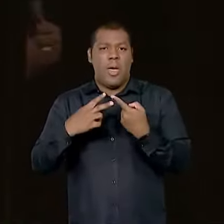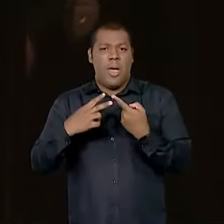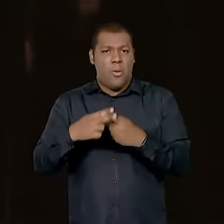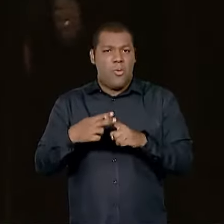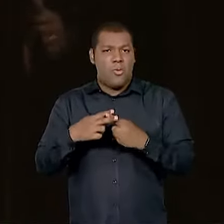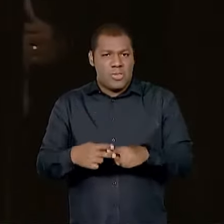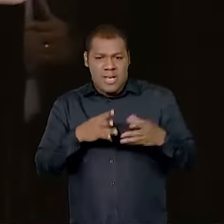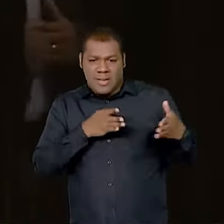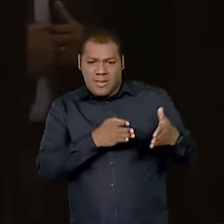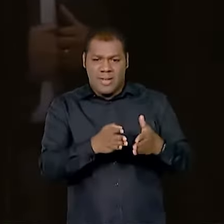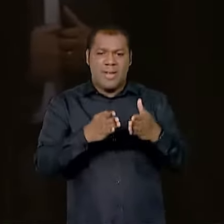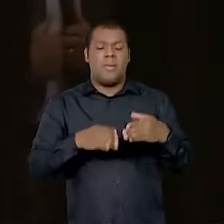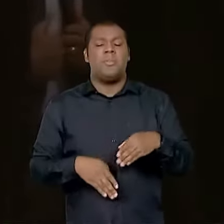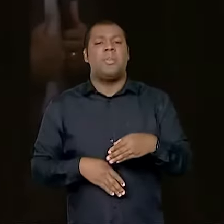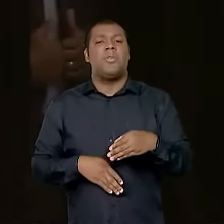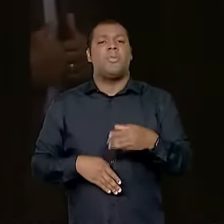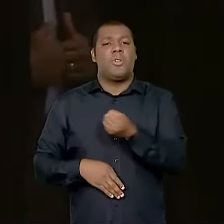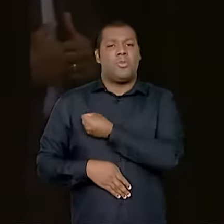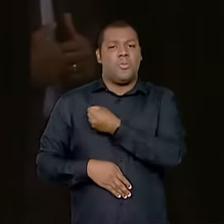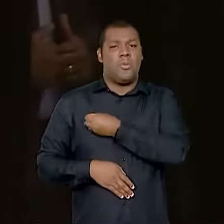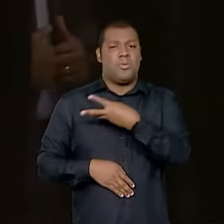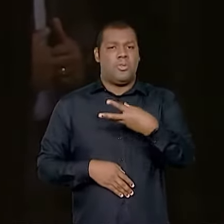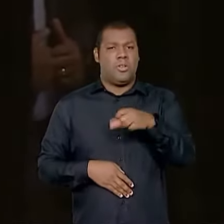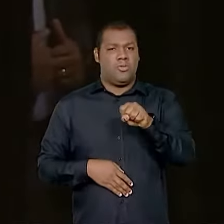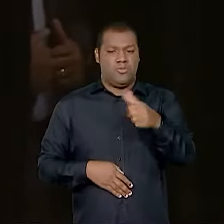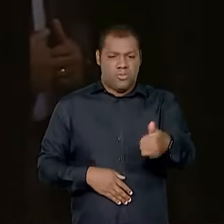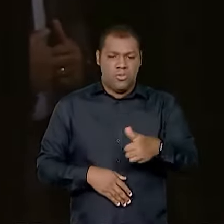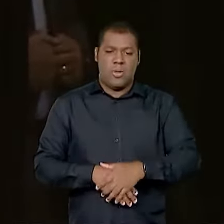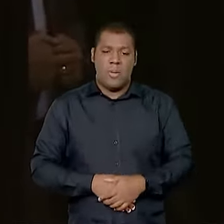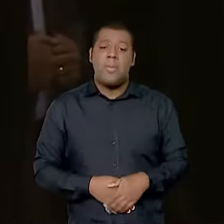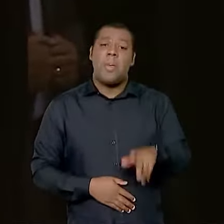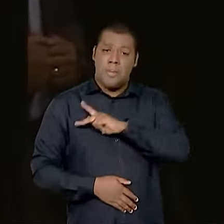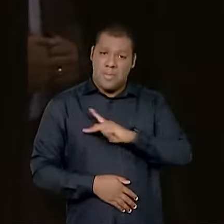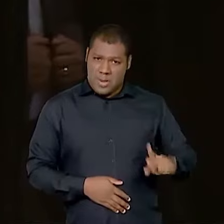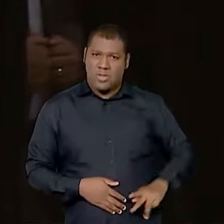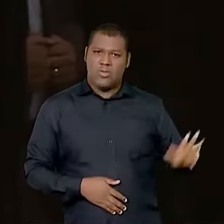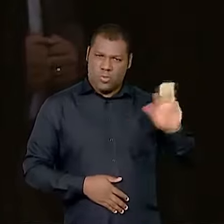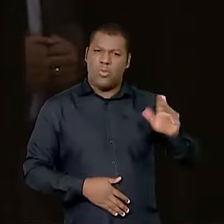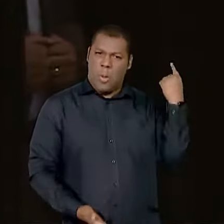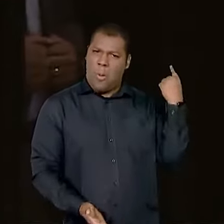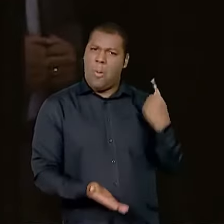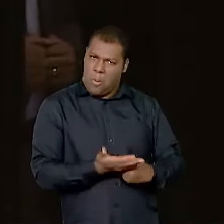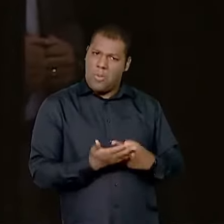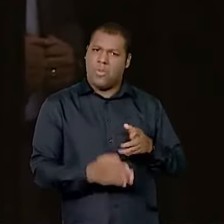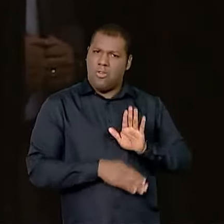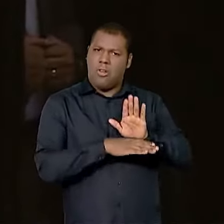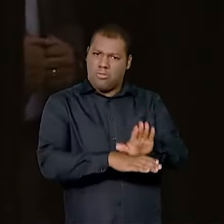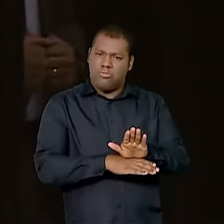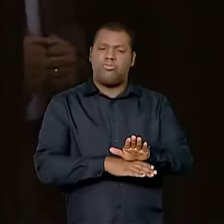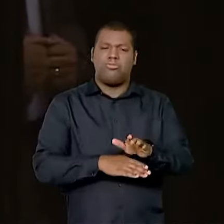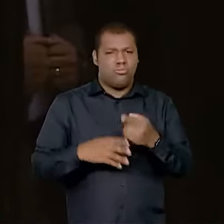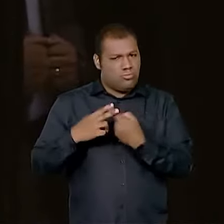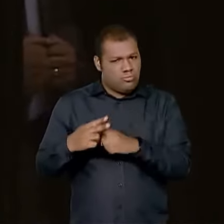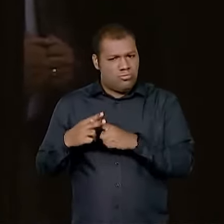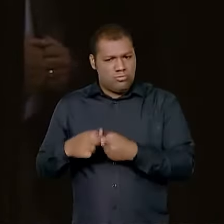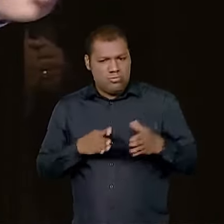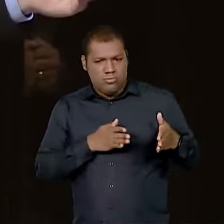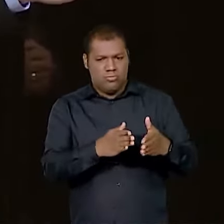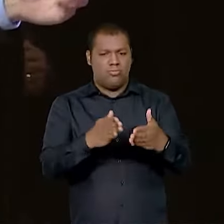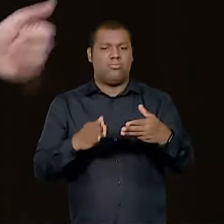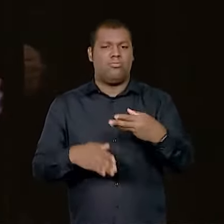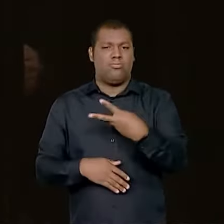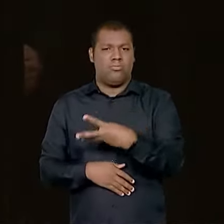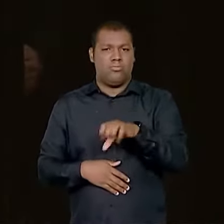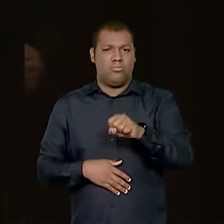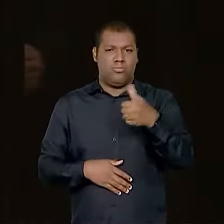sei, porque já me disse, é compromisso do presidente Lula, e ele falará também a respeito. Igualmente, as questões da região metropolitana,